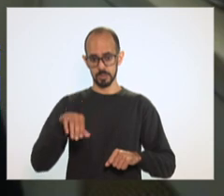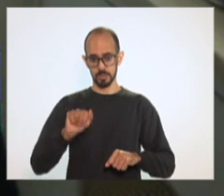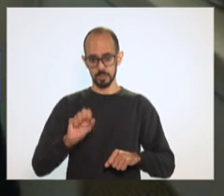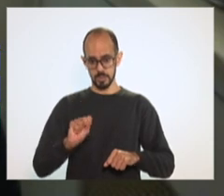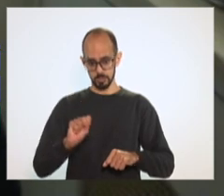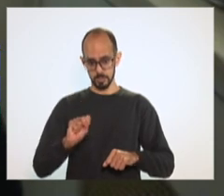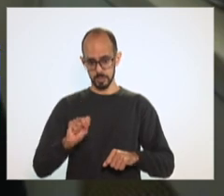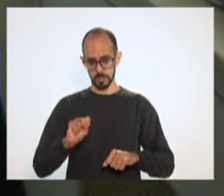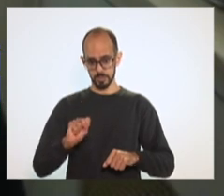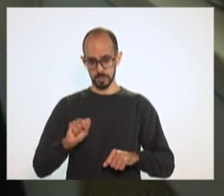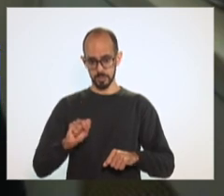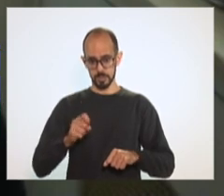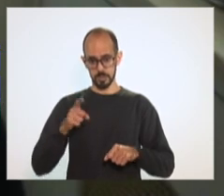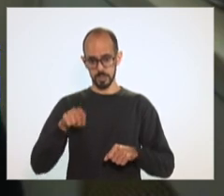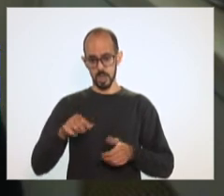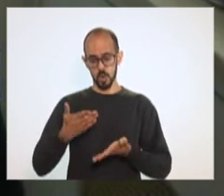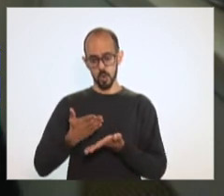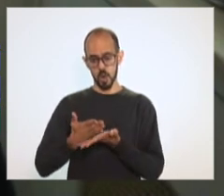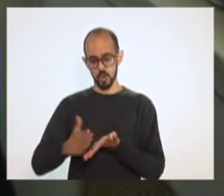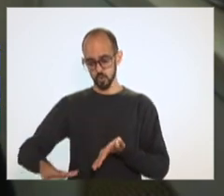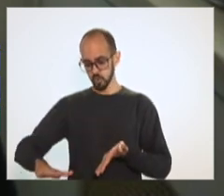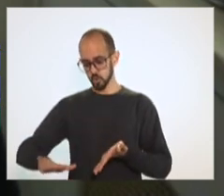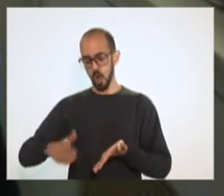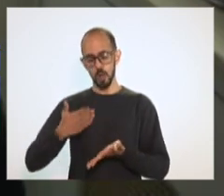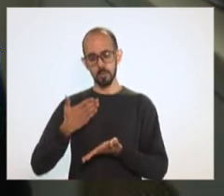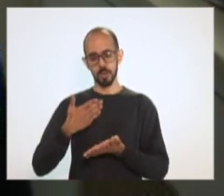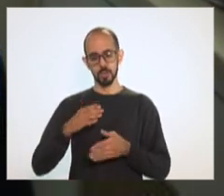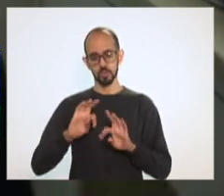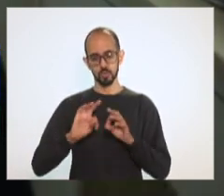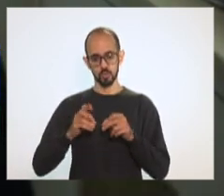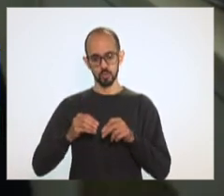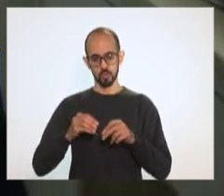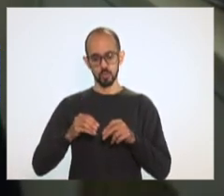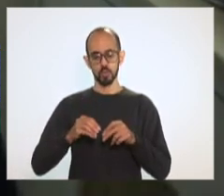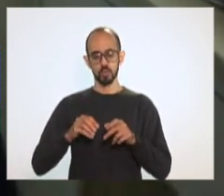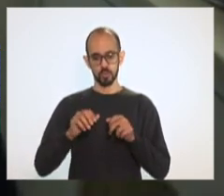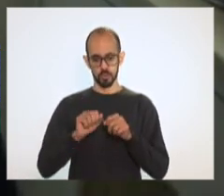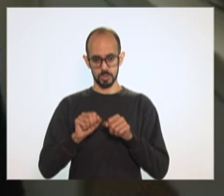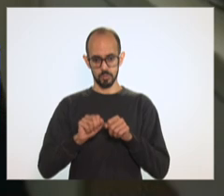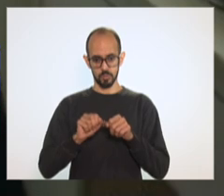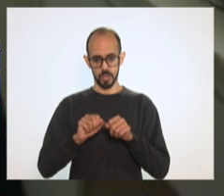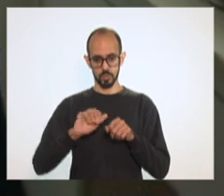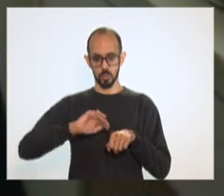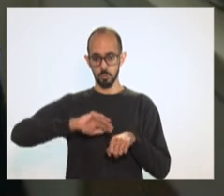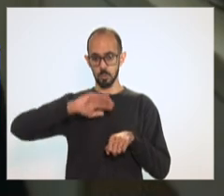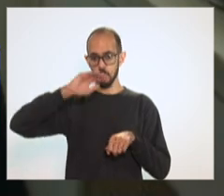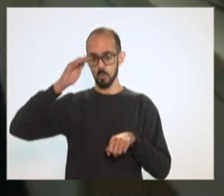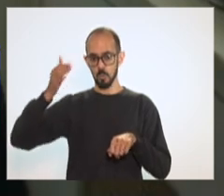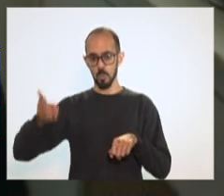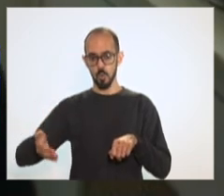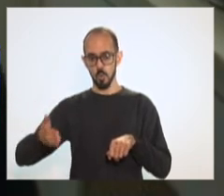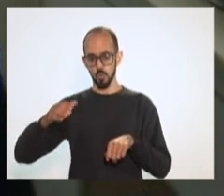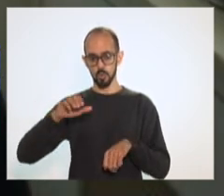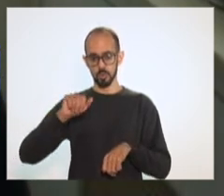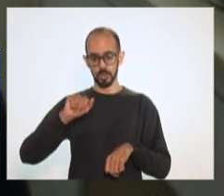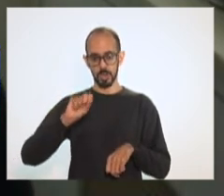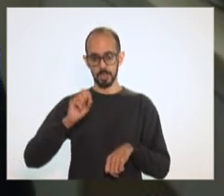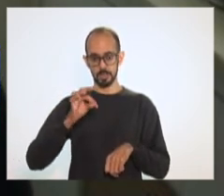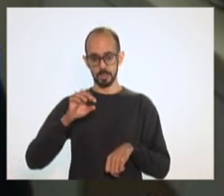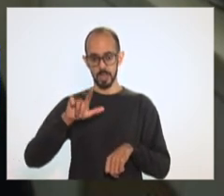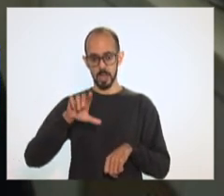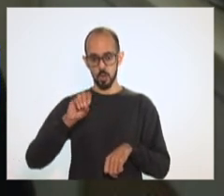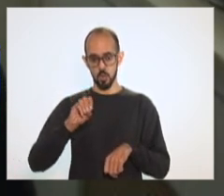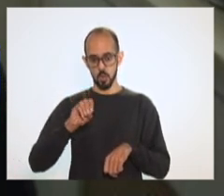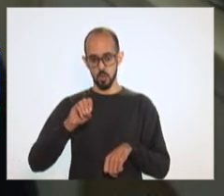é uma linguagem técnica do morro do castelo está a 150 metros da